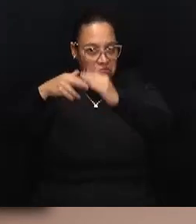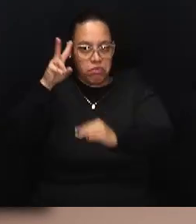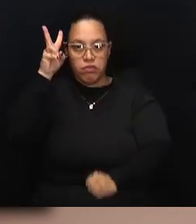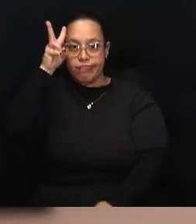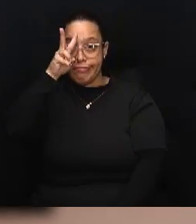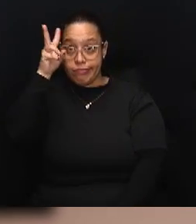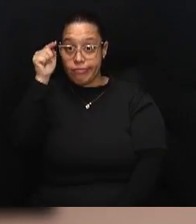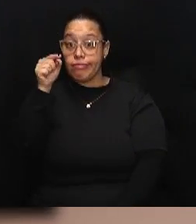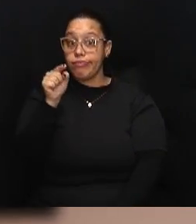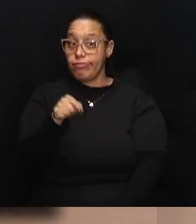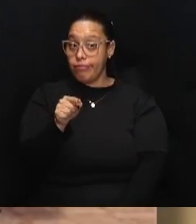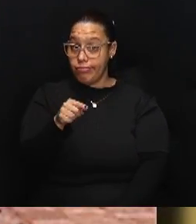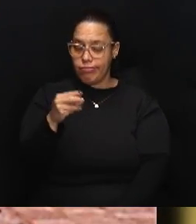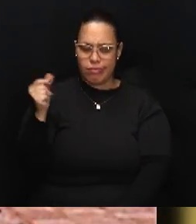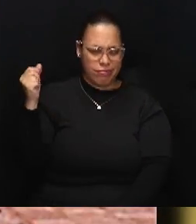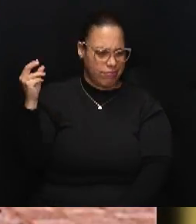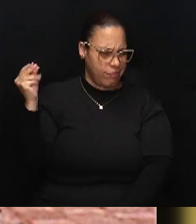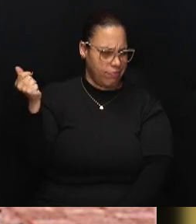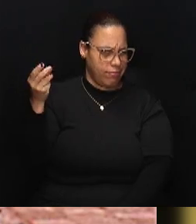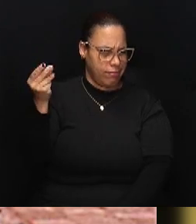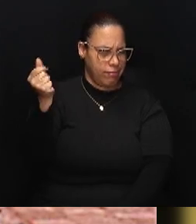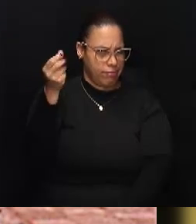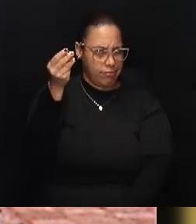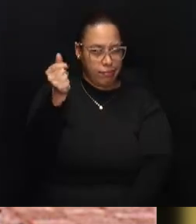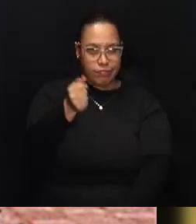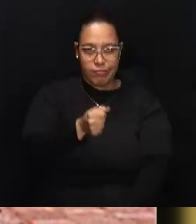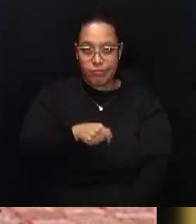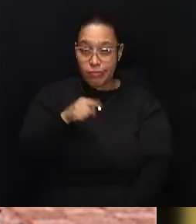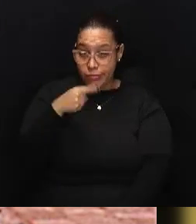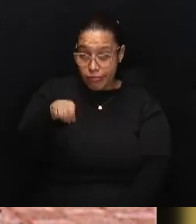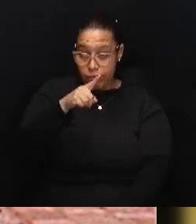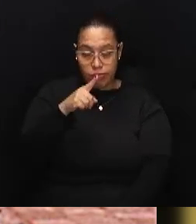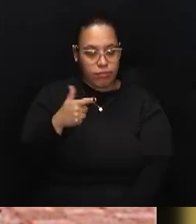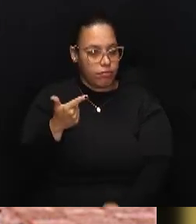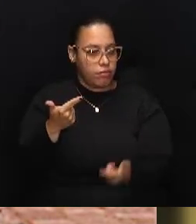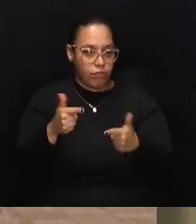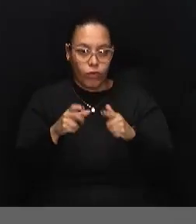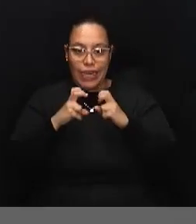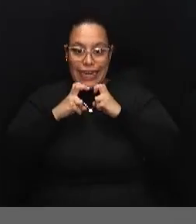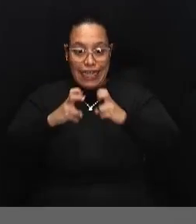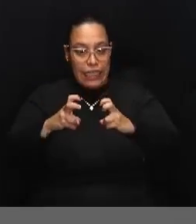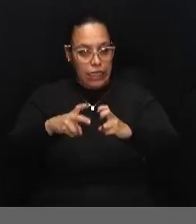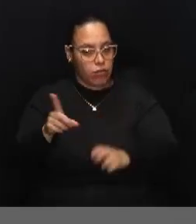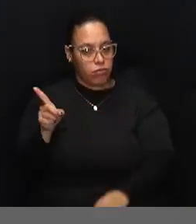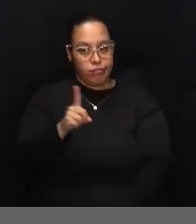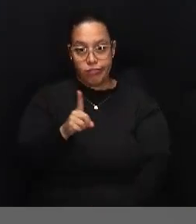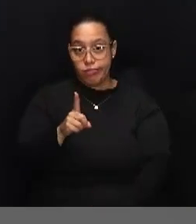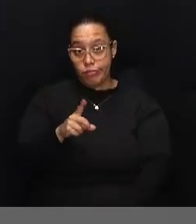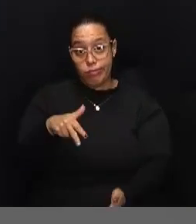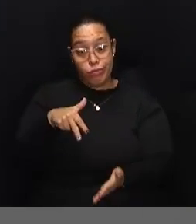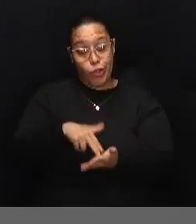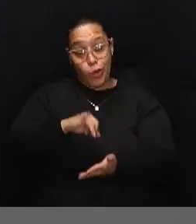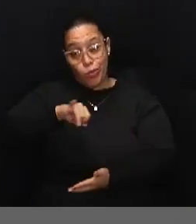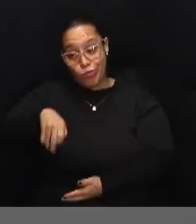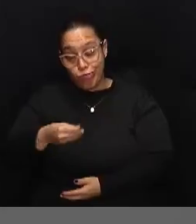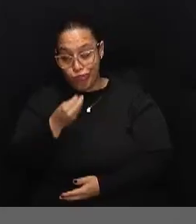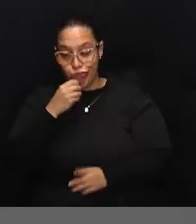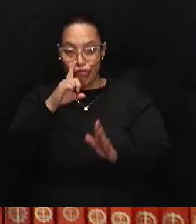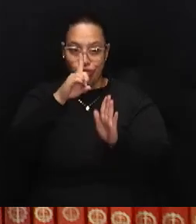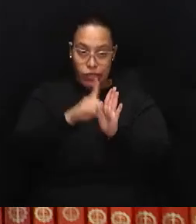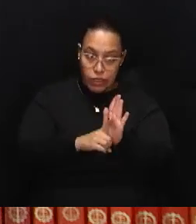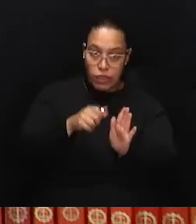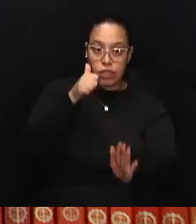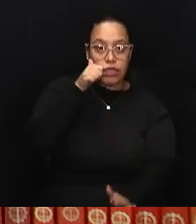no decorrer da história, e esta vem de longe, do tempo em que elas não tinham voz e nem